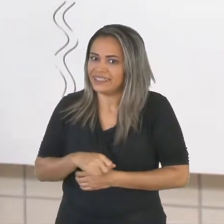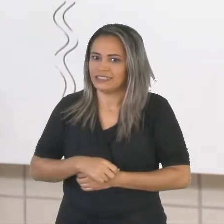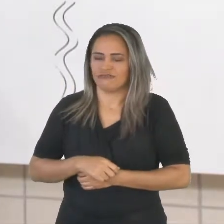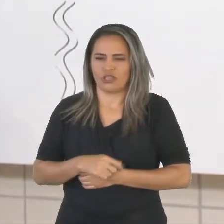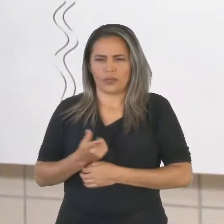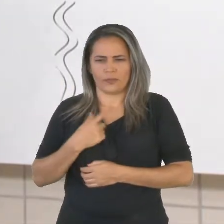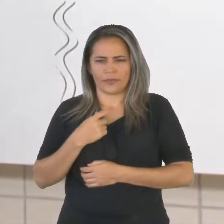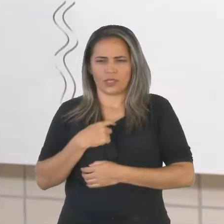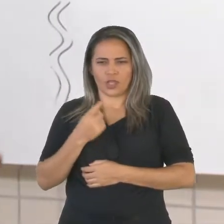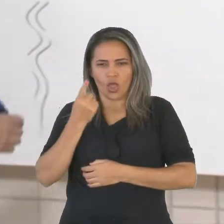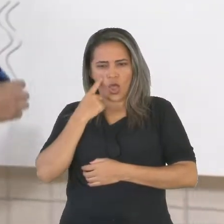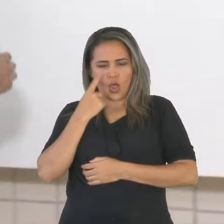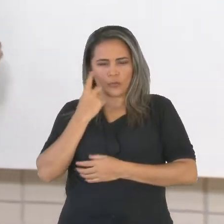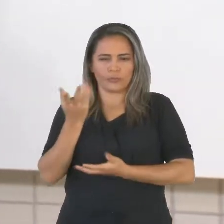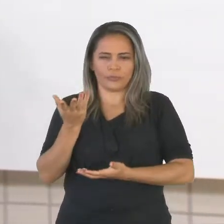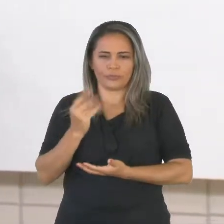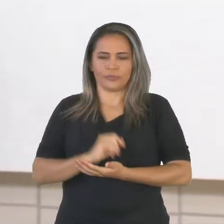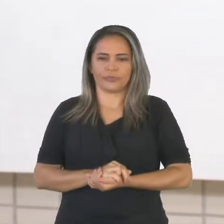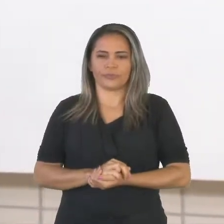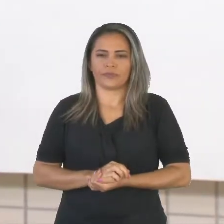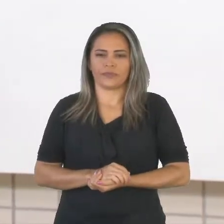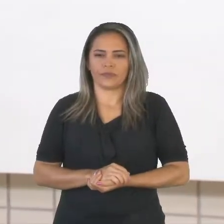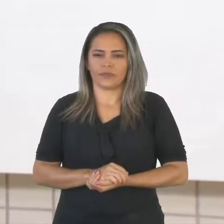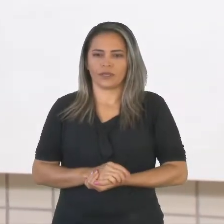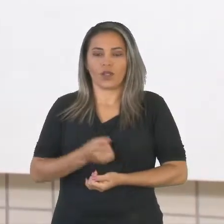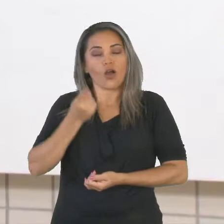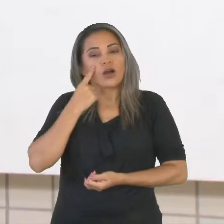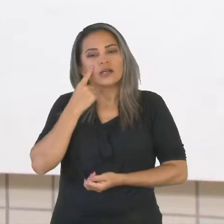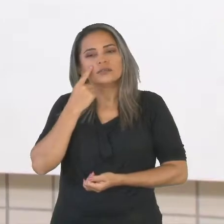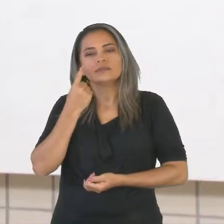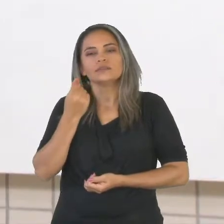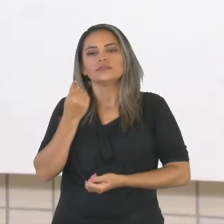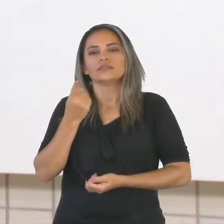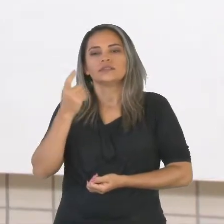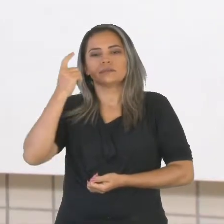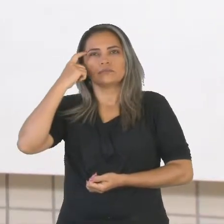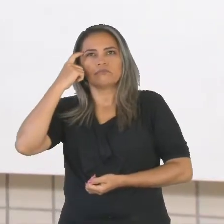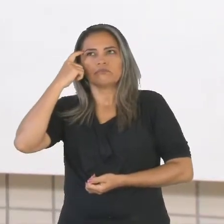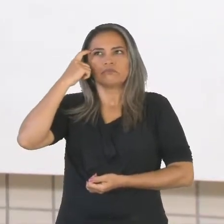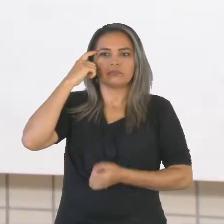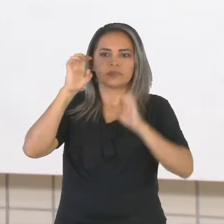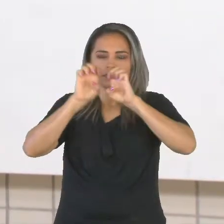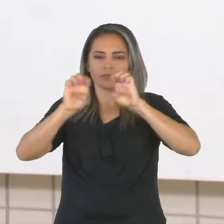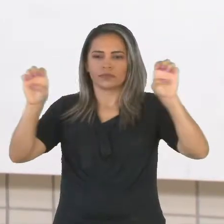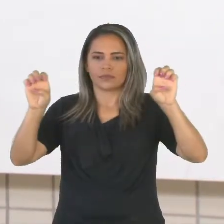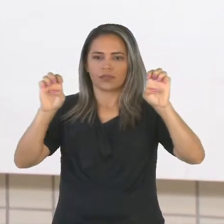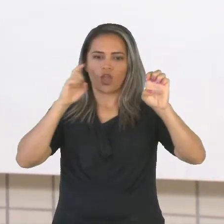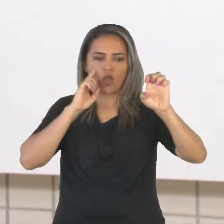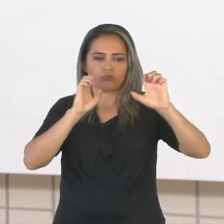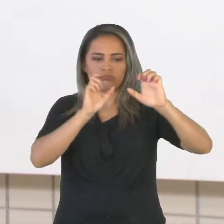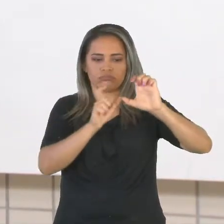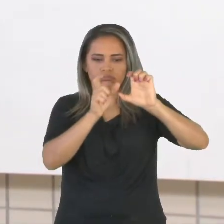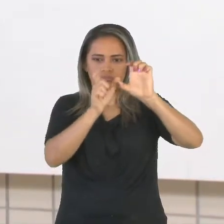Some produto, vou fazer aqui. Então, observa bem, pensando nessa equação, eu vou trazendo aqui para baixo.